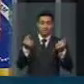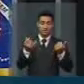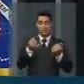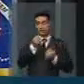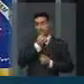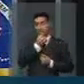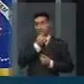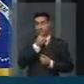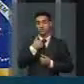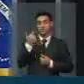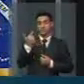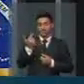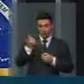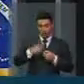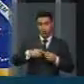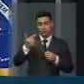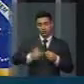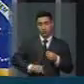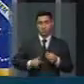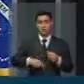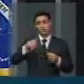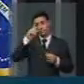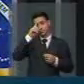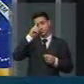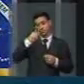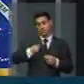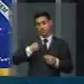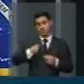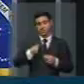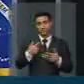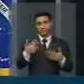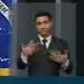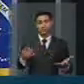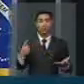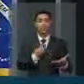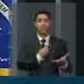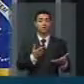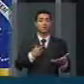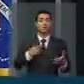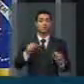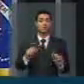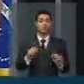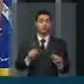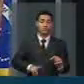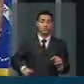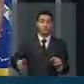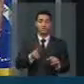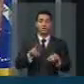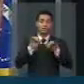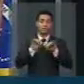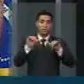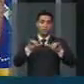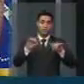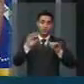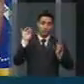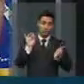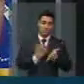infelizmente, retornando ao nosso dia a dia. E o que nós temos? O uso da propaganda